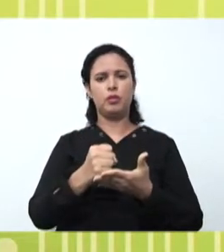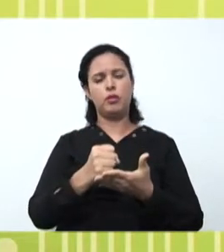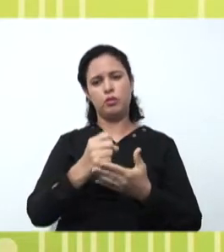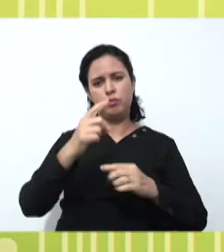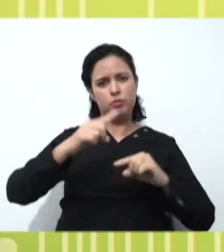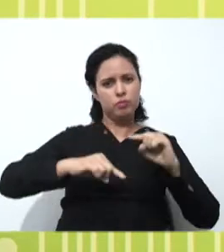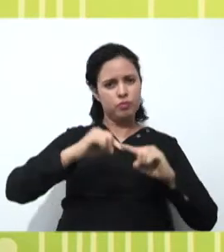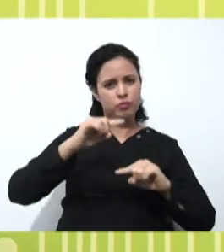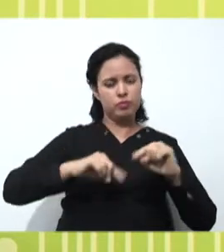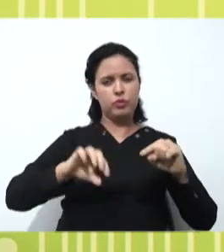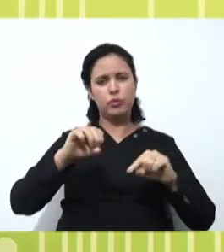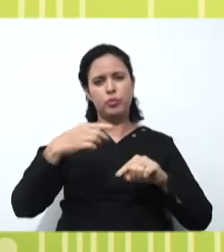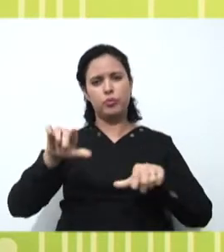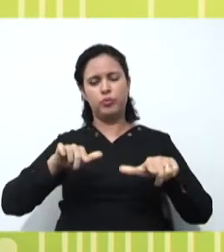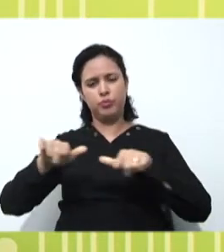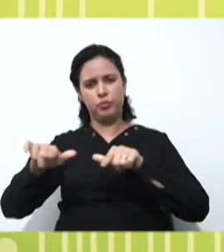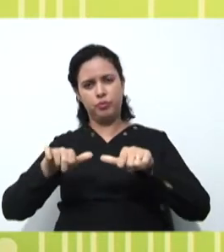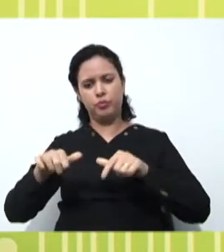ou produtos.